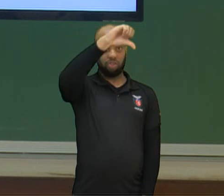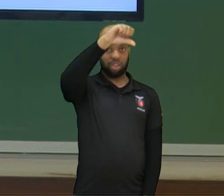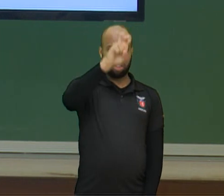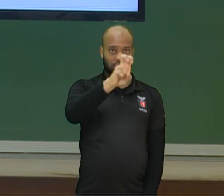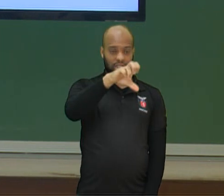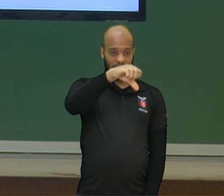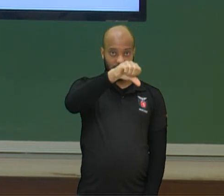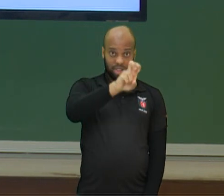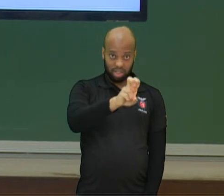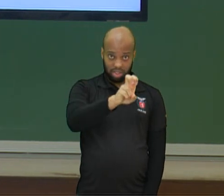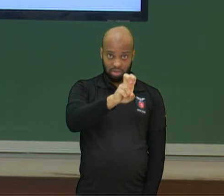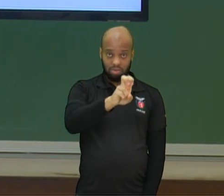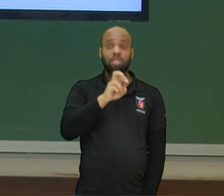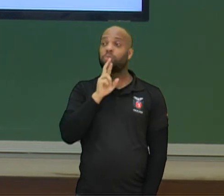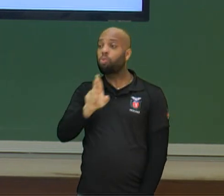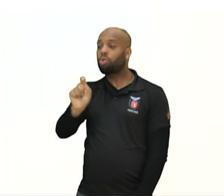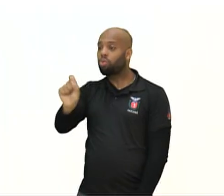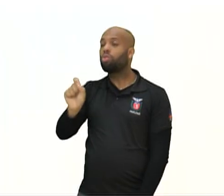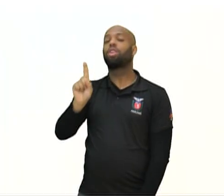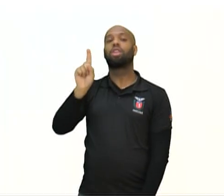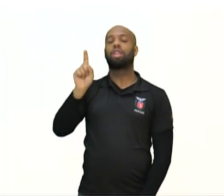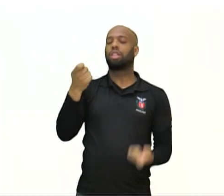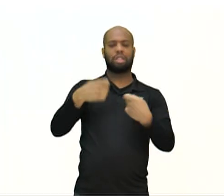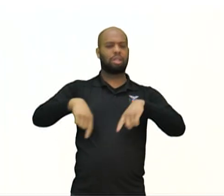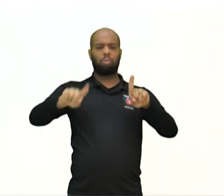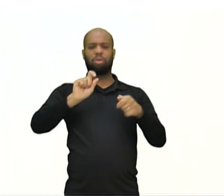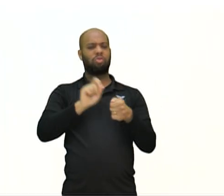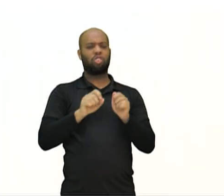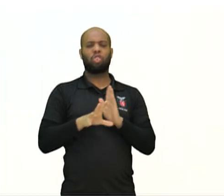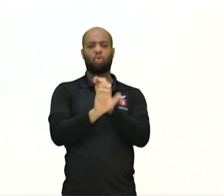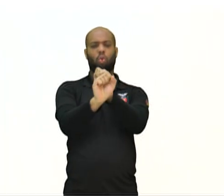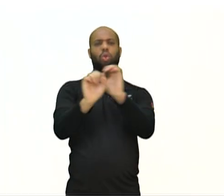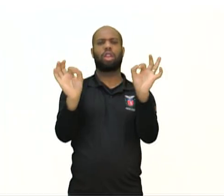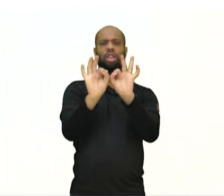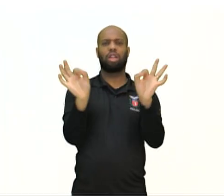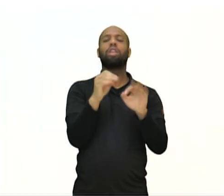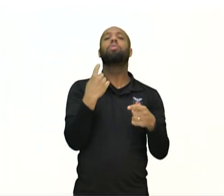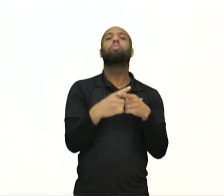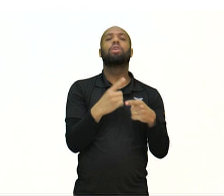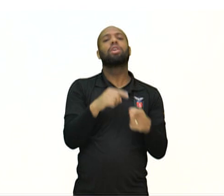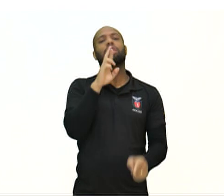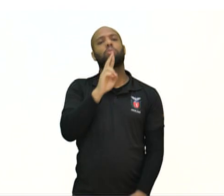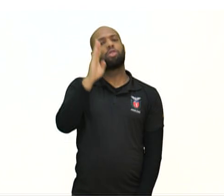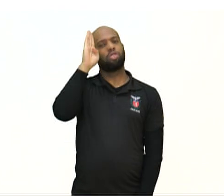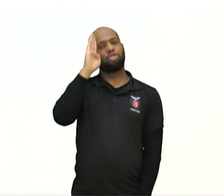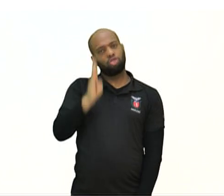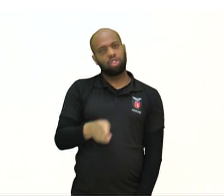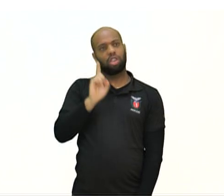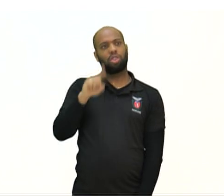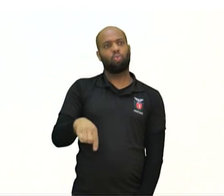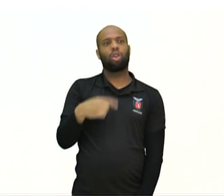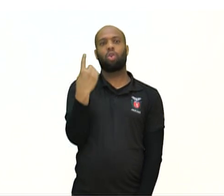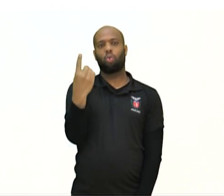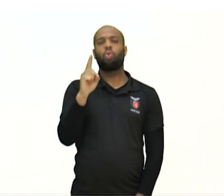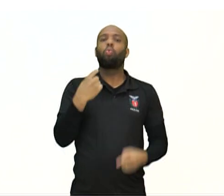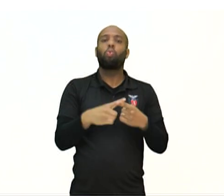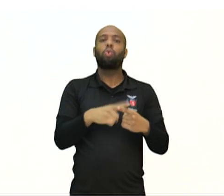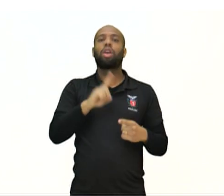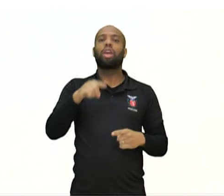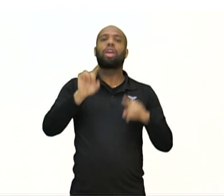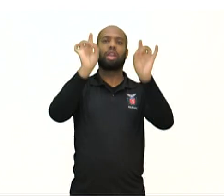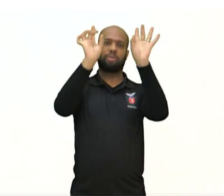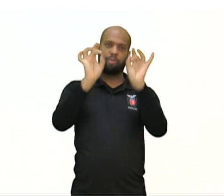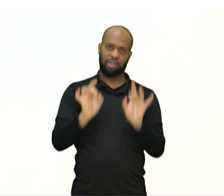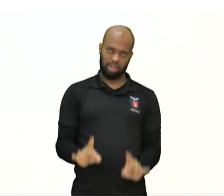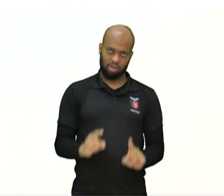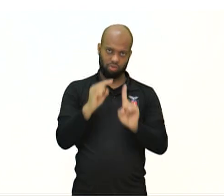95 sobre 95. Não precisa nem eu resolver. Por quê? Porque eu sei que é um caso especial e o resultado é